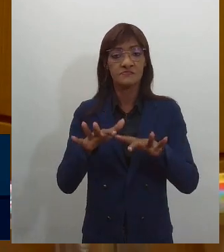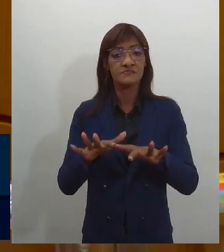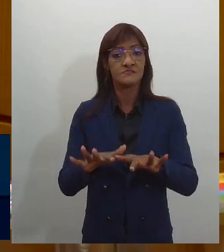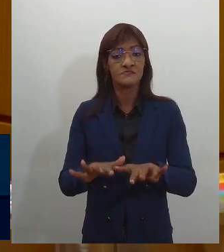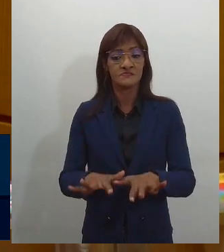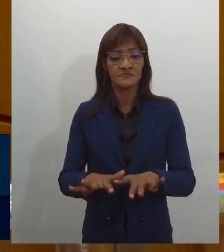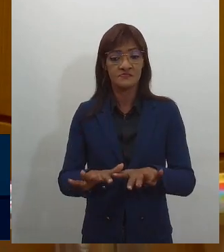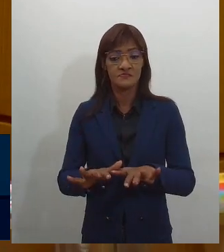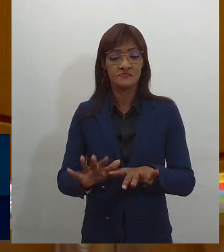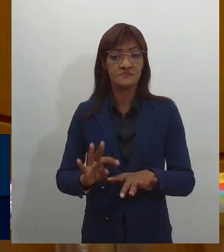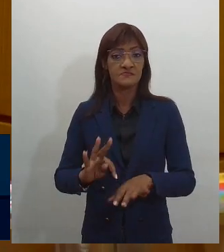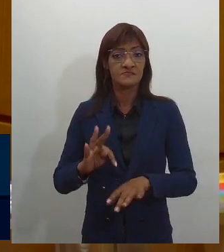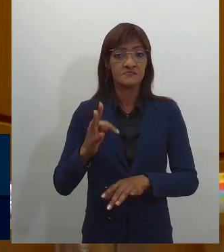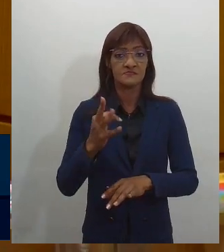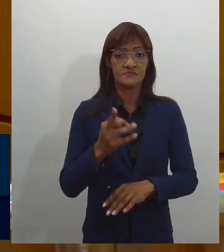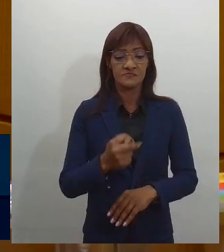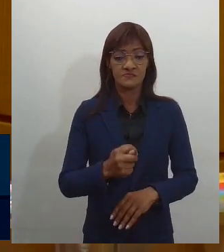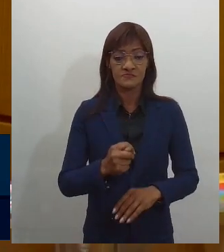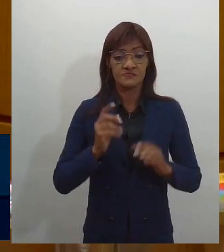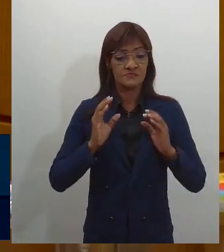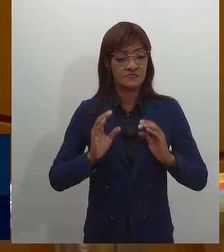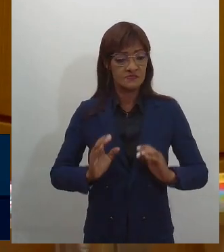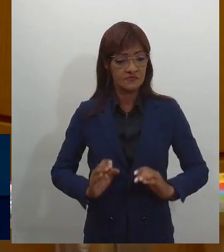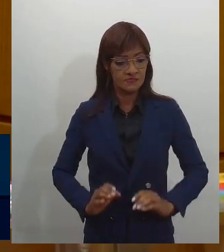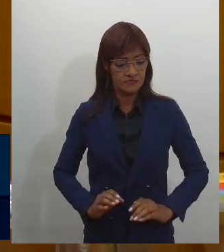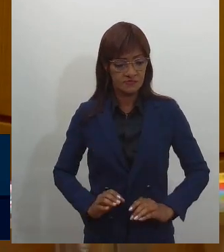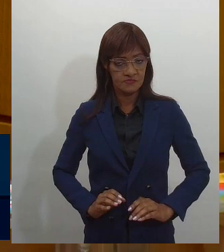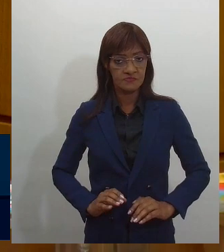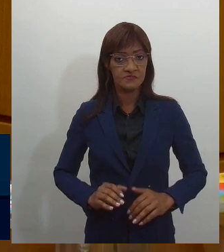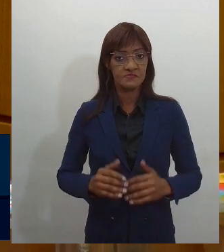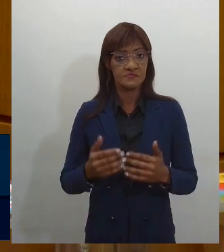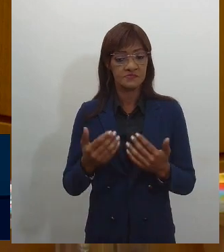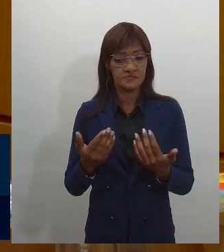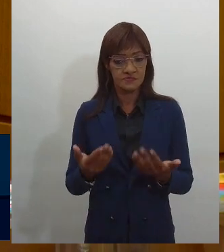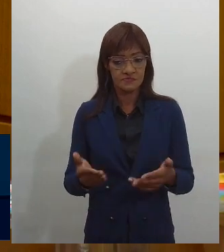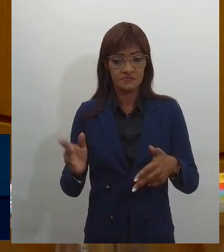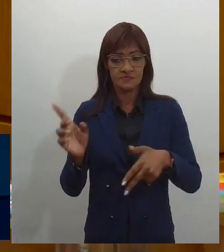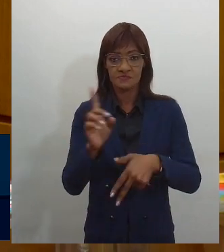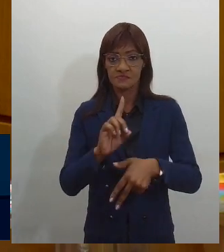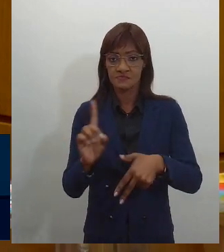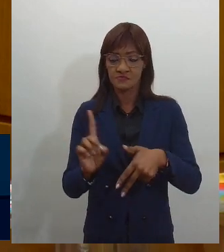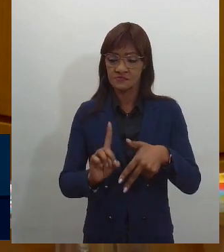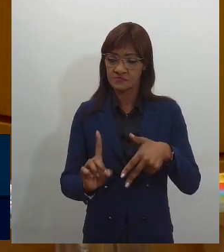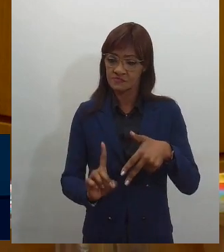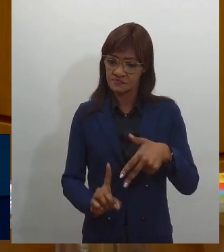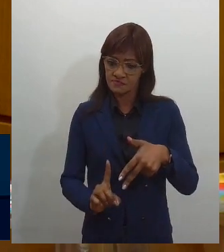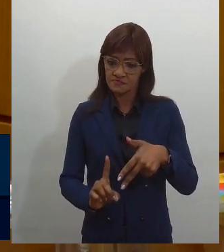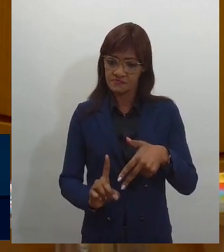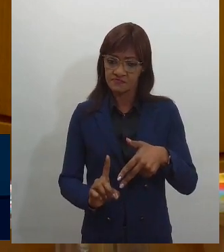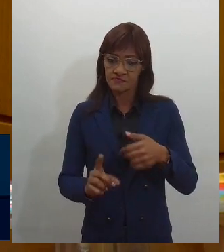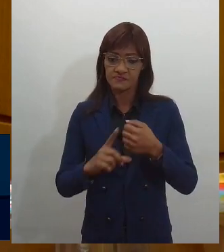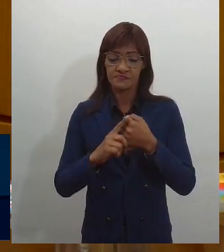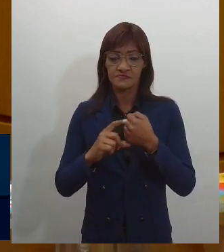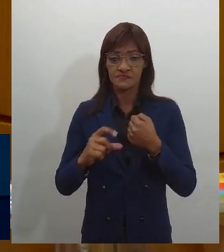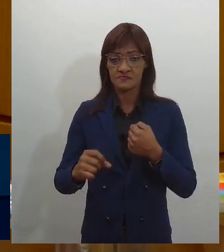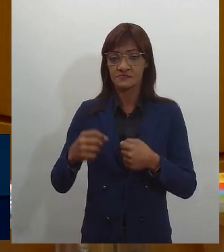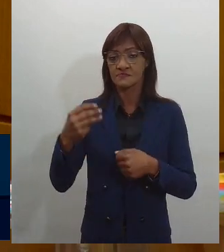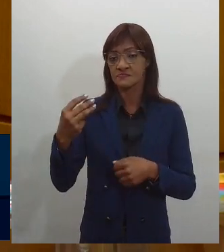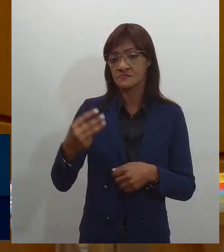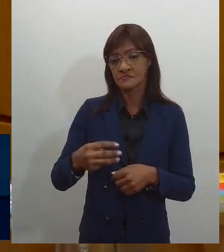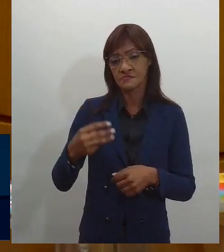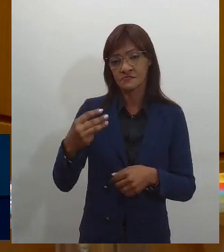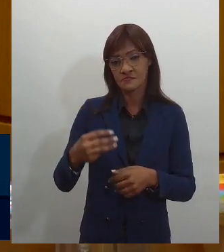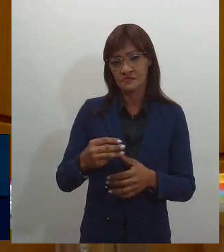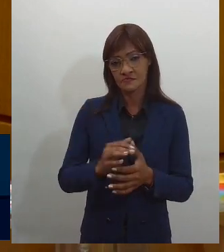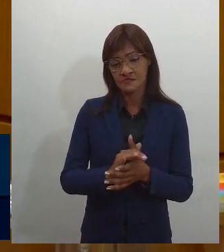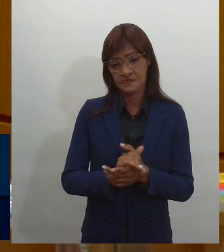cidadania para todas as pessoas com deficiência, no artigo 3º, para fins de